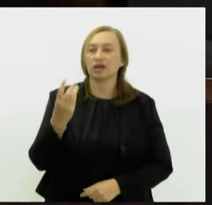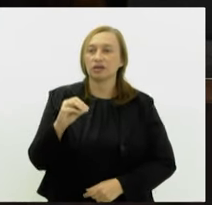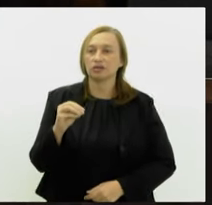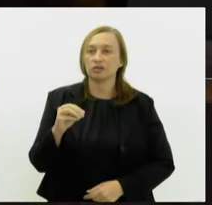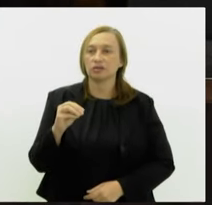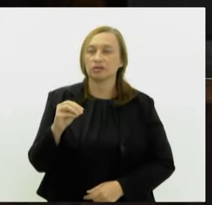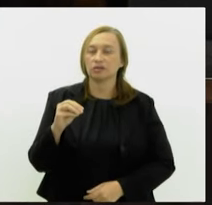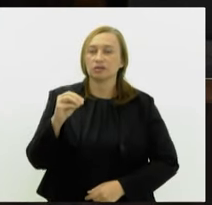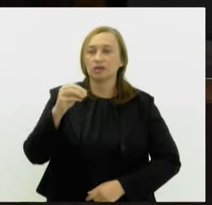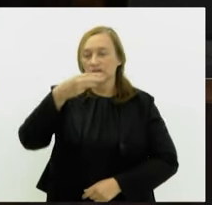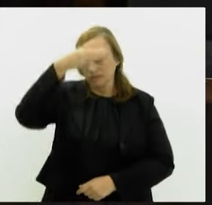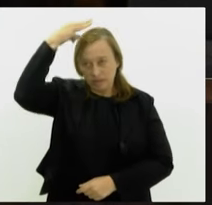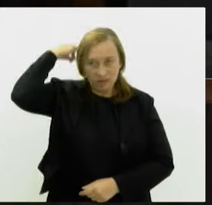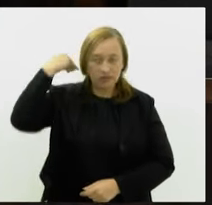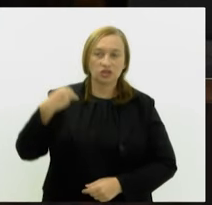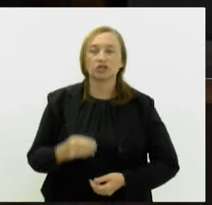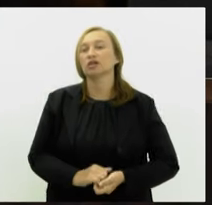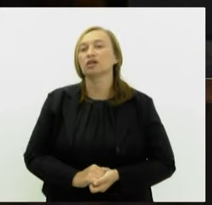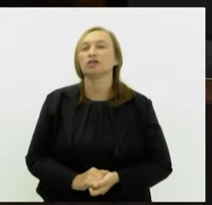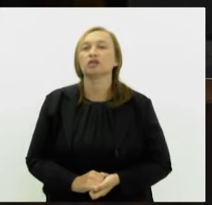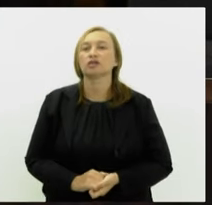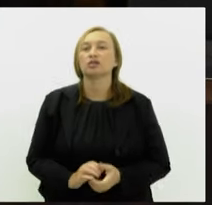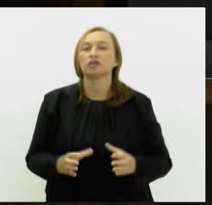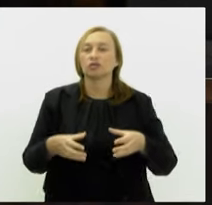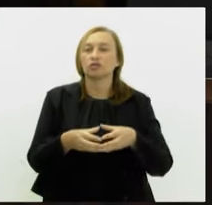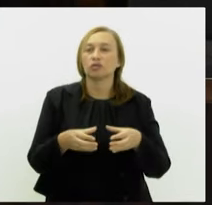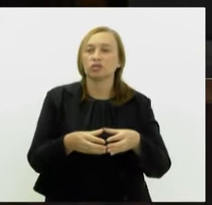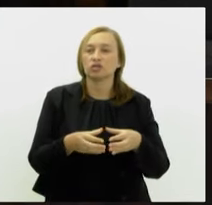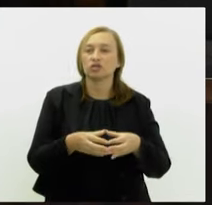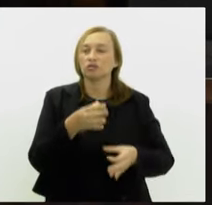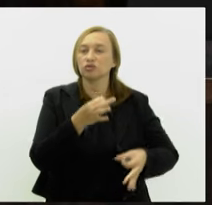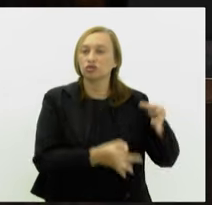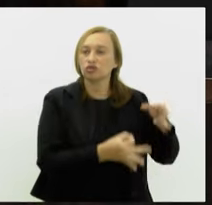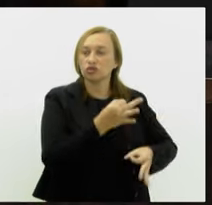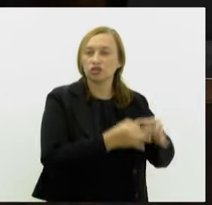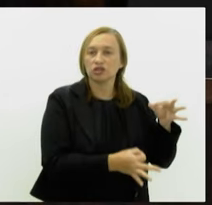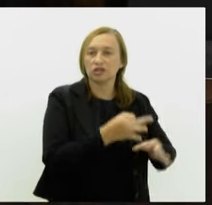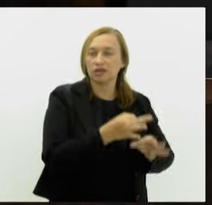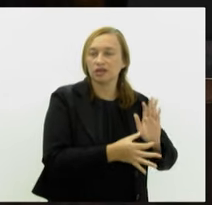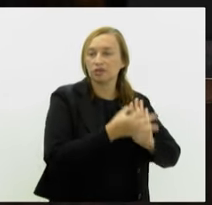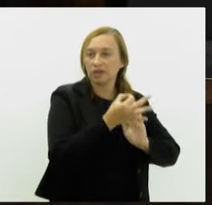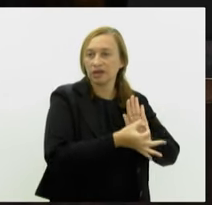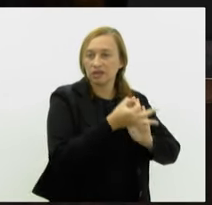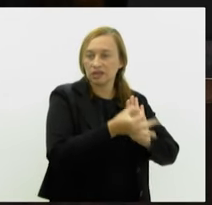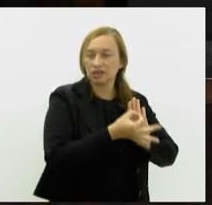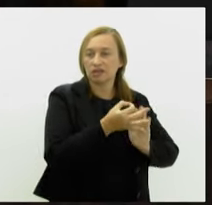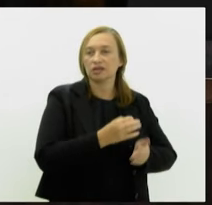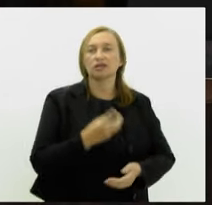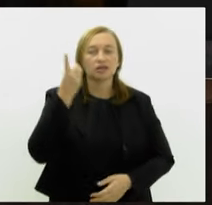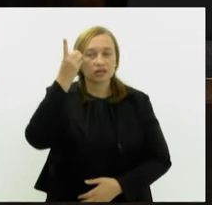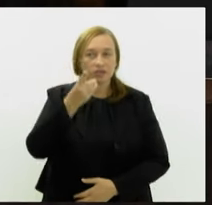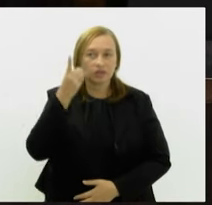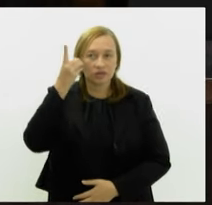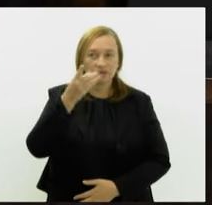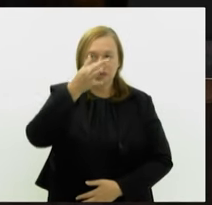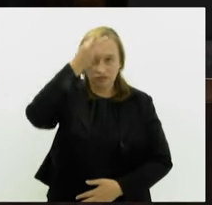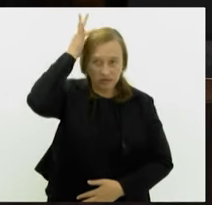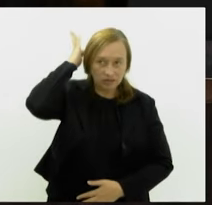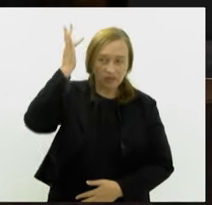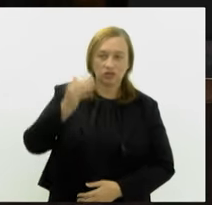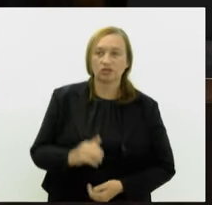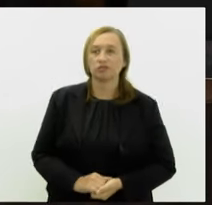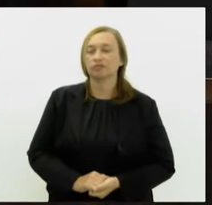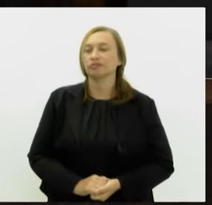Duas vezes. Pendendo de pareceres das comissões de Constituição e Justiça. Deputado Fred